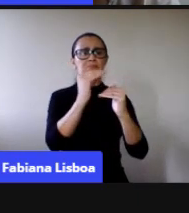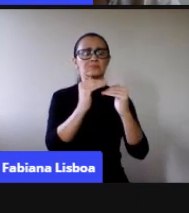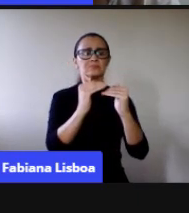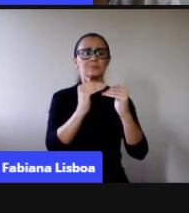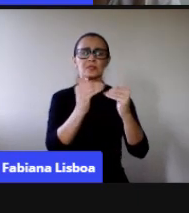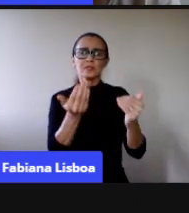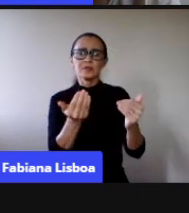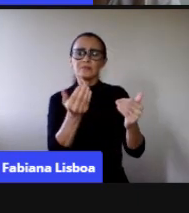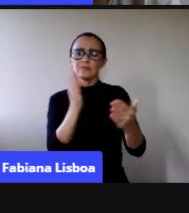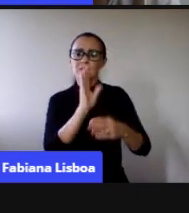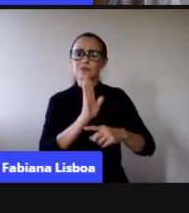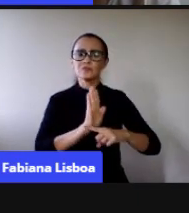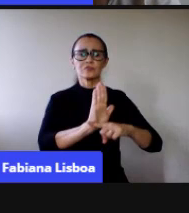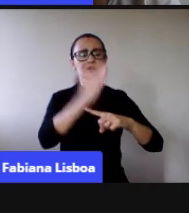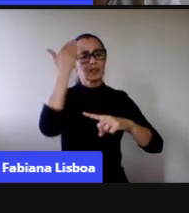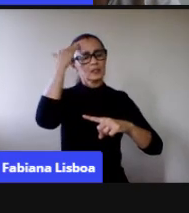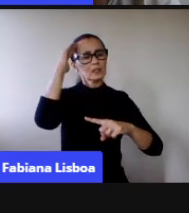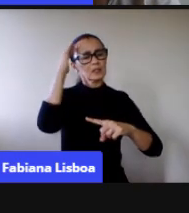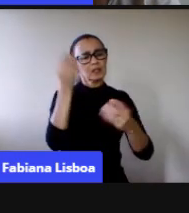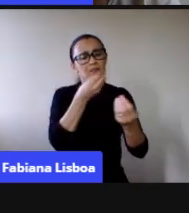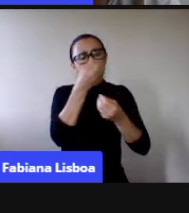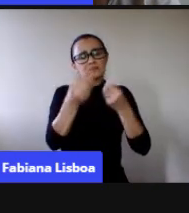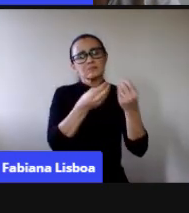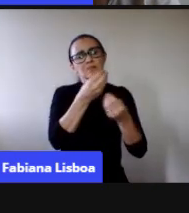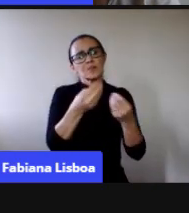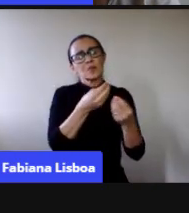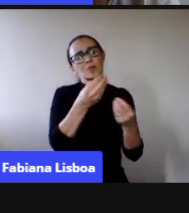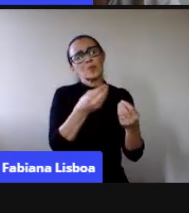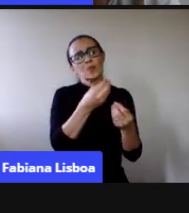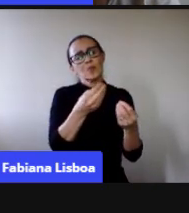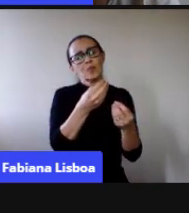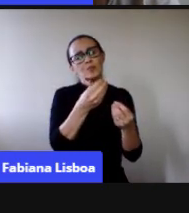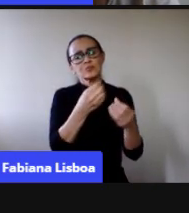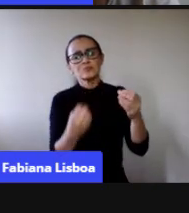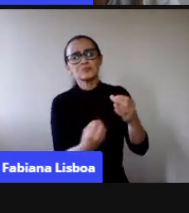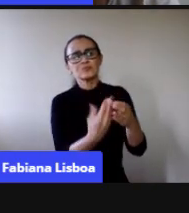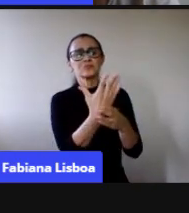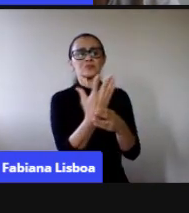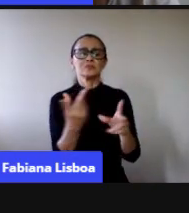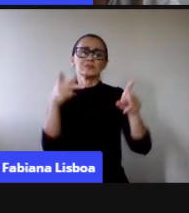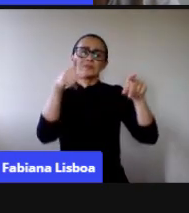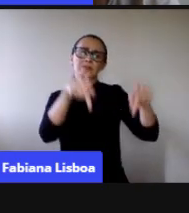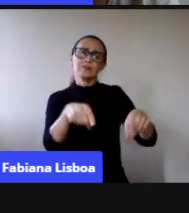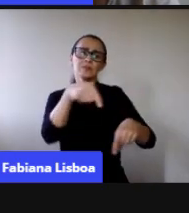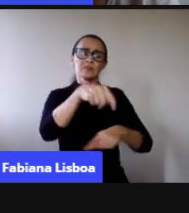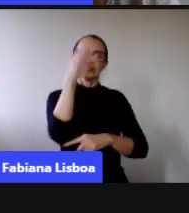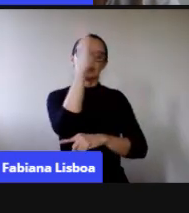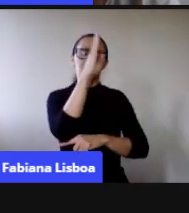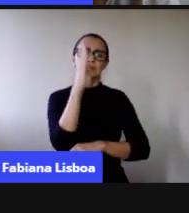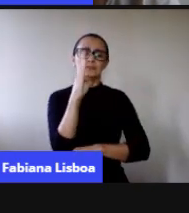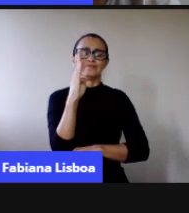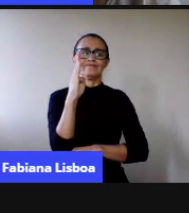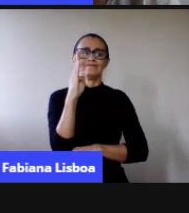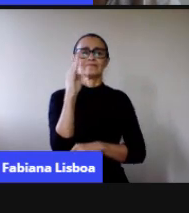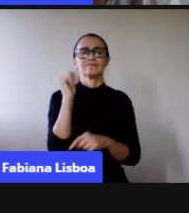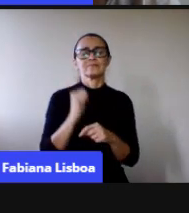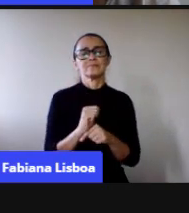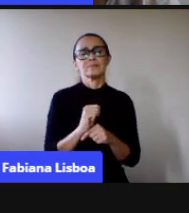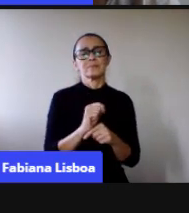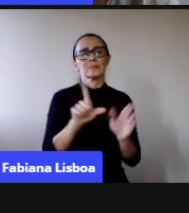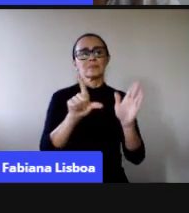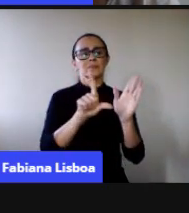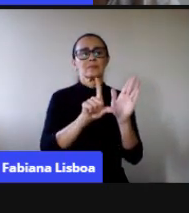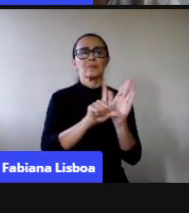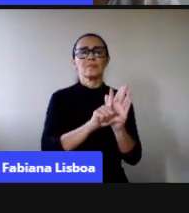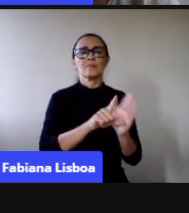do Brasil e da contribuição desses povos na formação do povo brasileiro. tanto a Lei